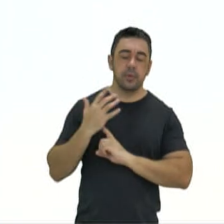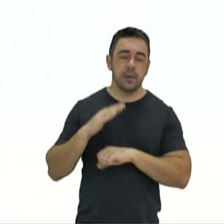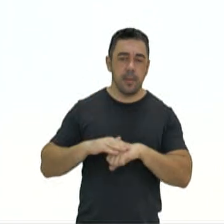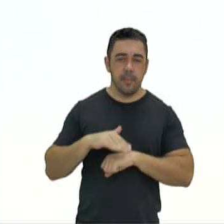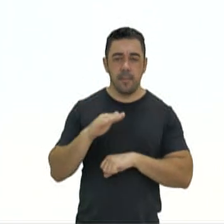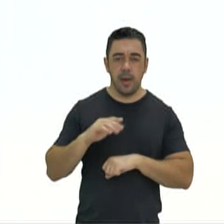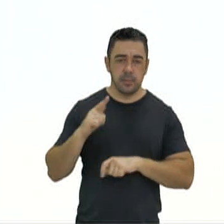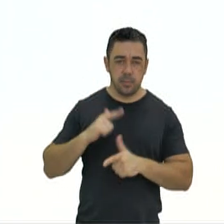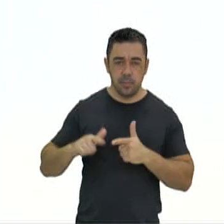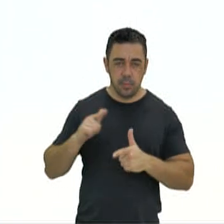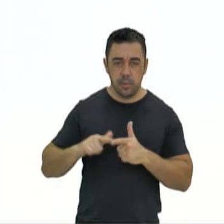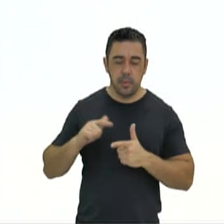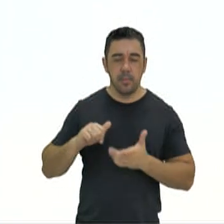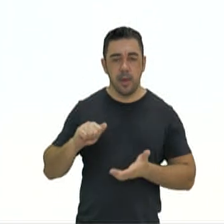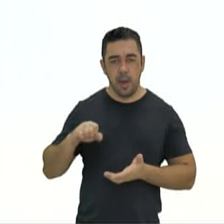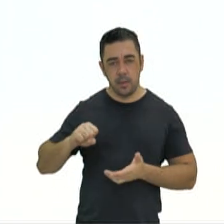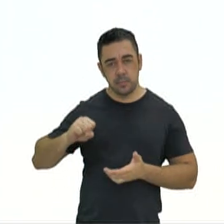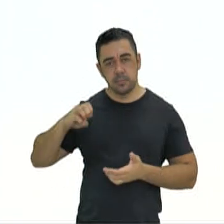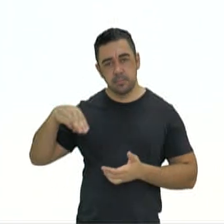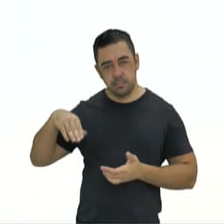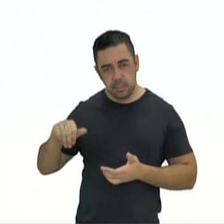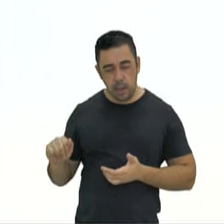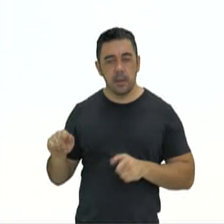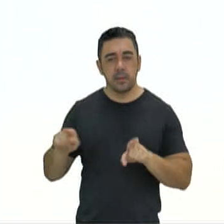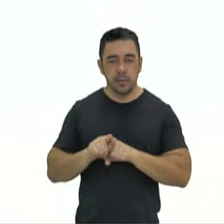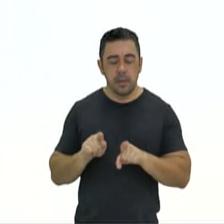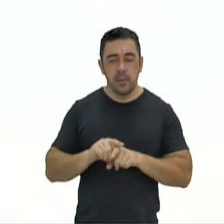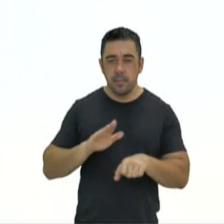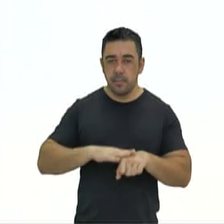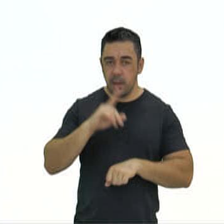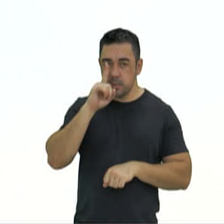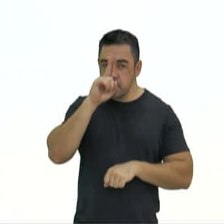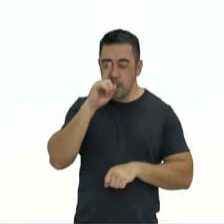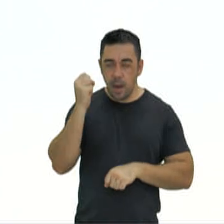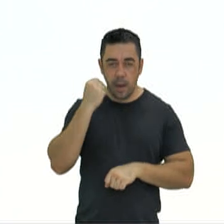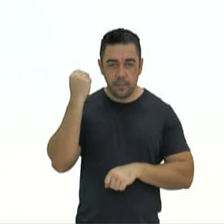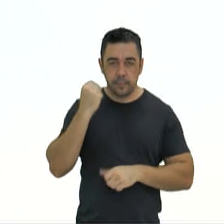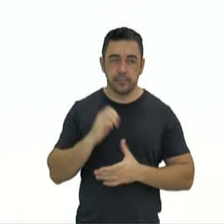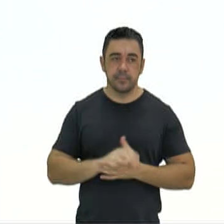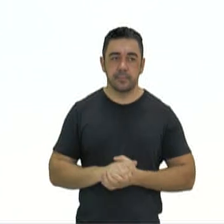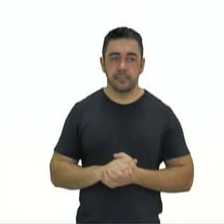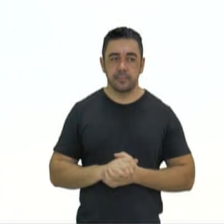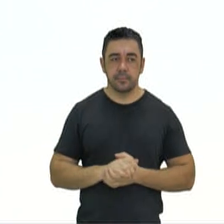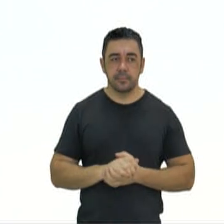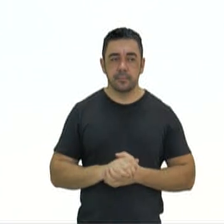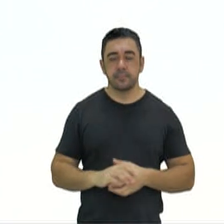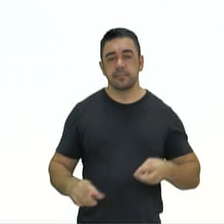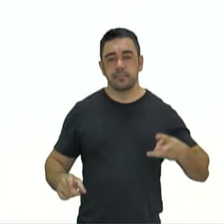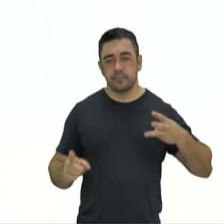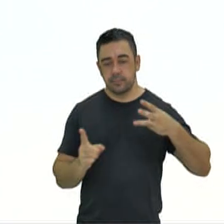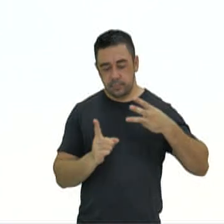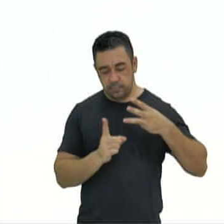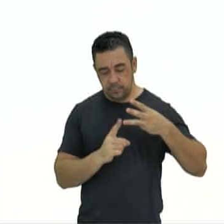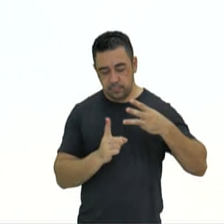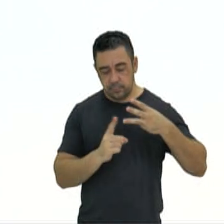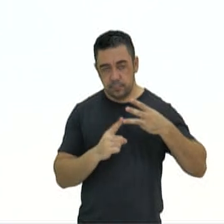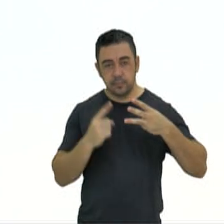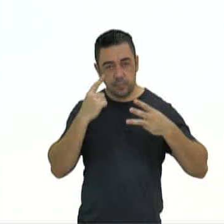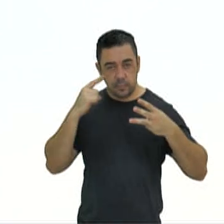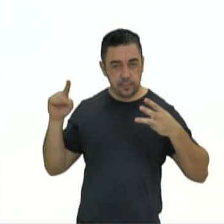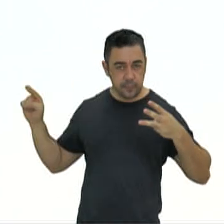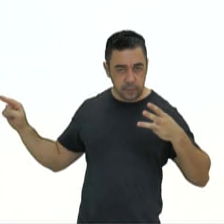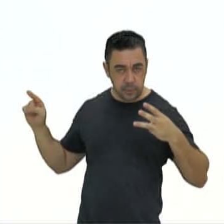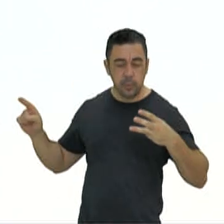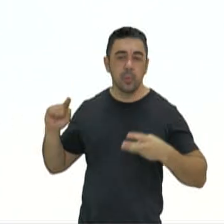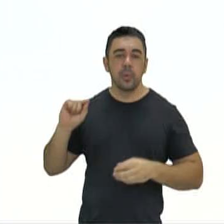potenciais para o desenvolvimento de asma e para a sua gravidade. E a natação, então, conforme nós